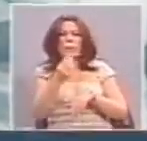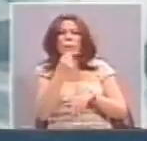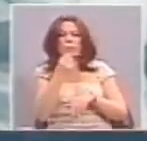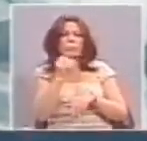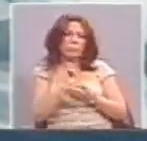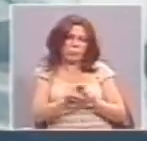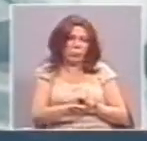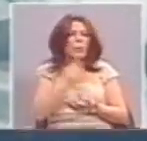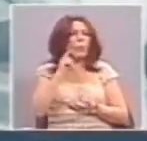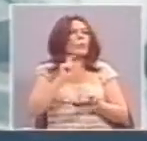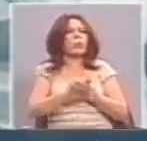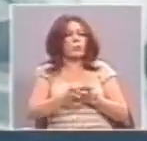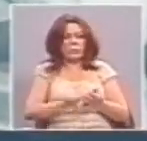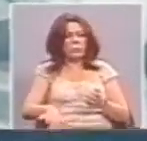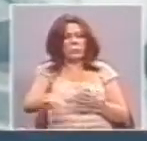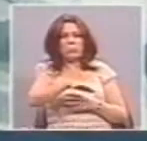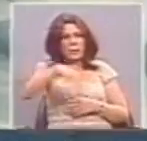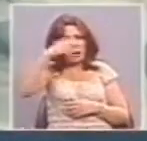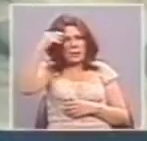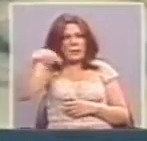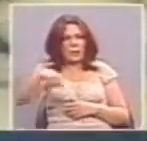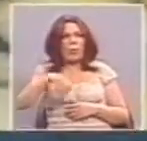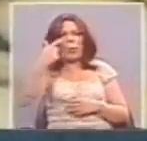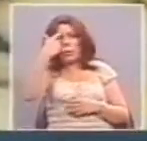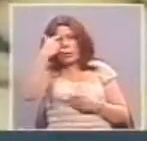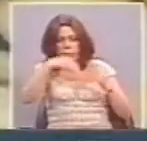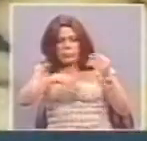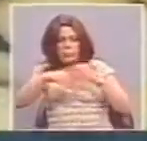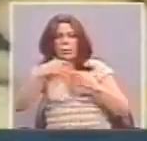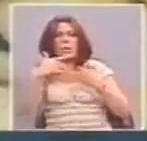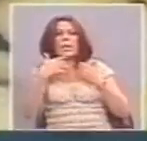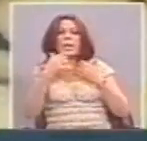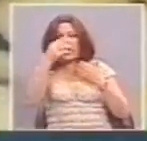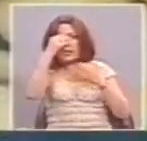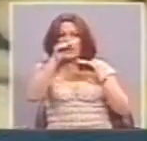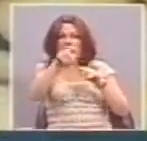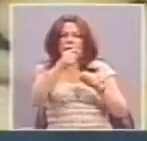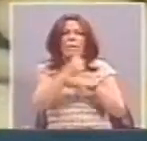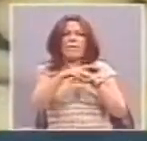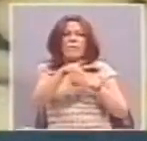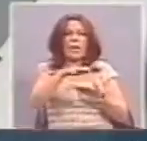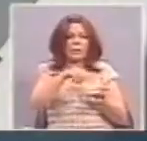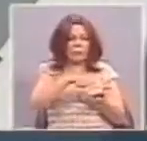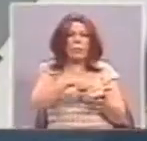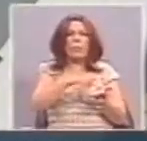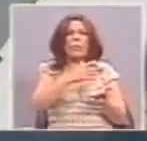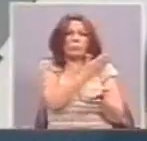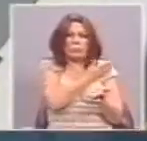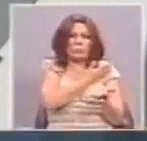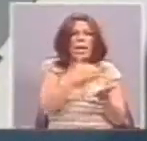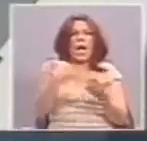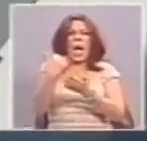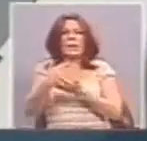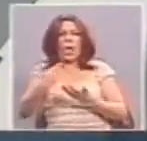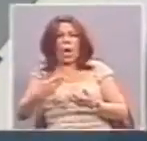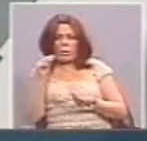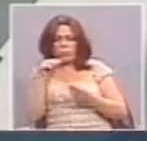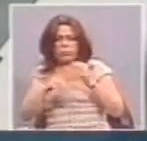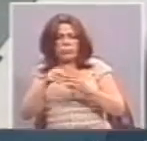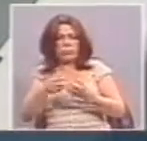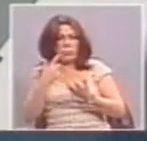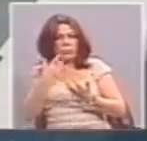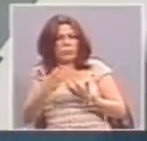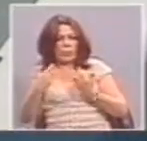gastronomia, divulgada pelo Conselho, onde a criatividade dá lugar a sugestões que vão desde o tradicional ao mais sofisticado. Optámos